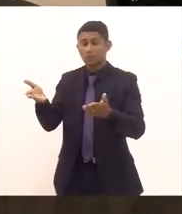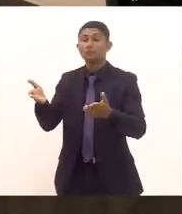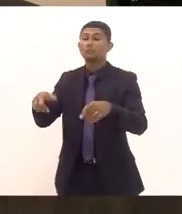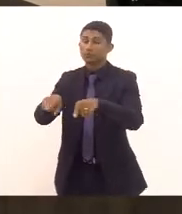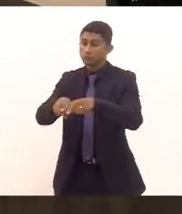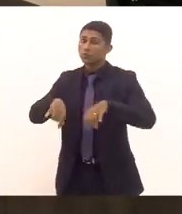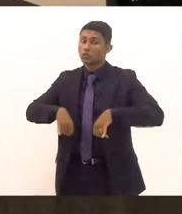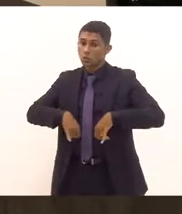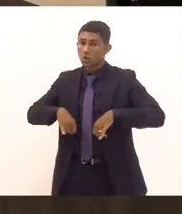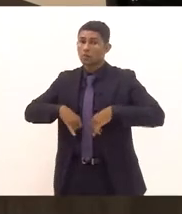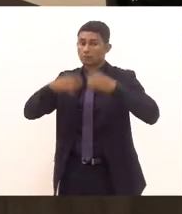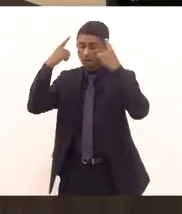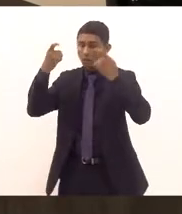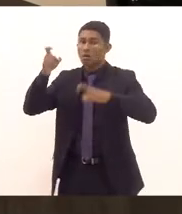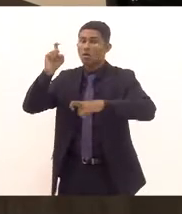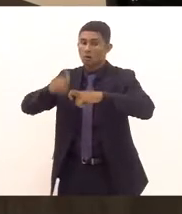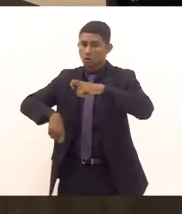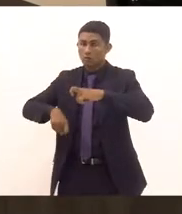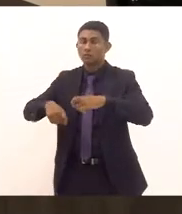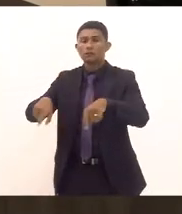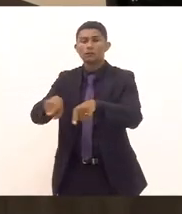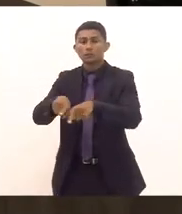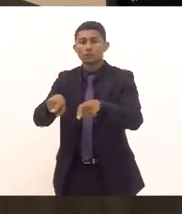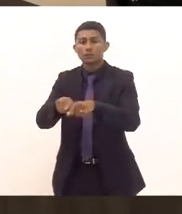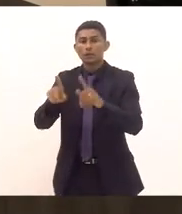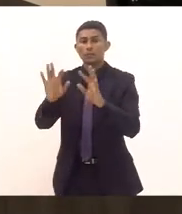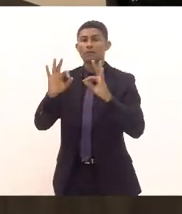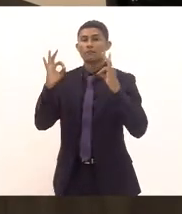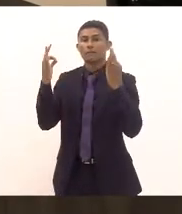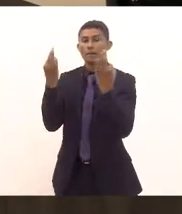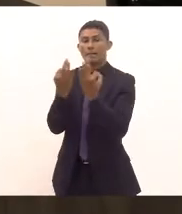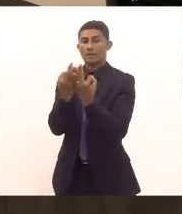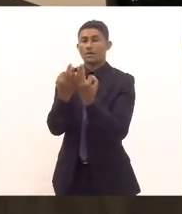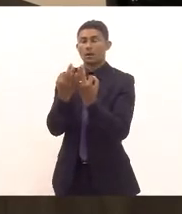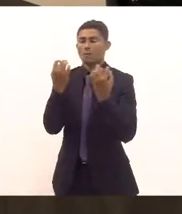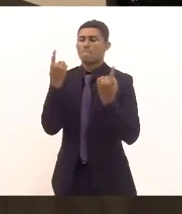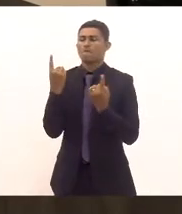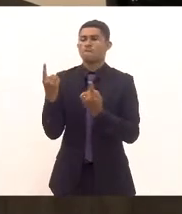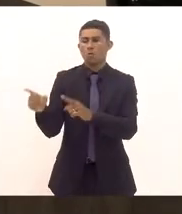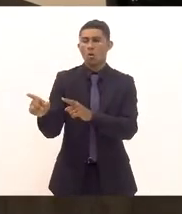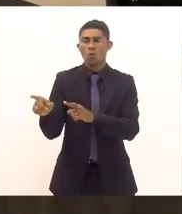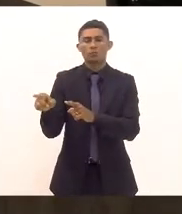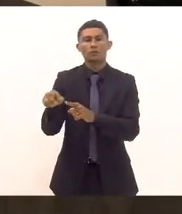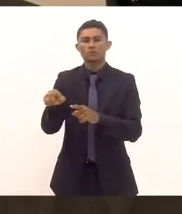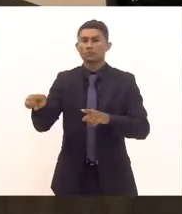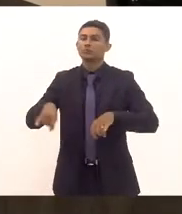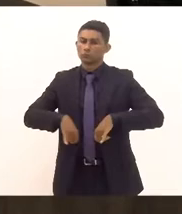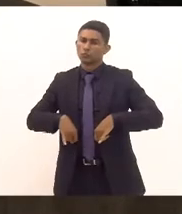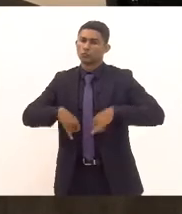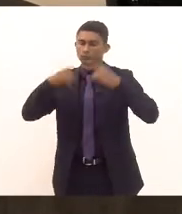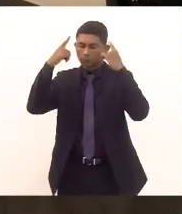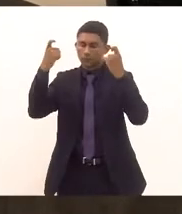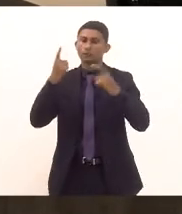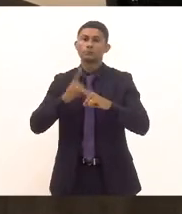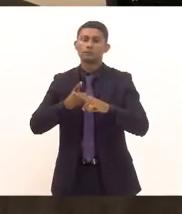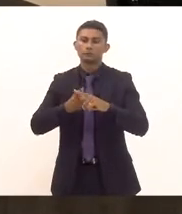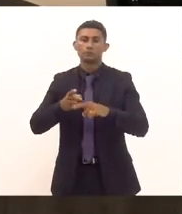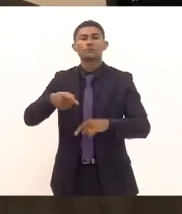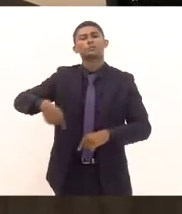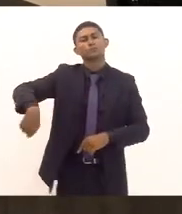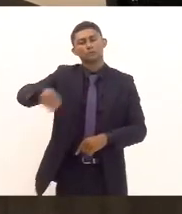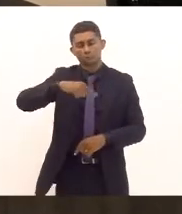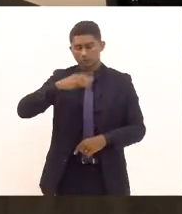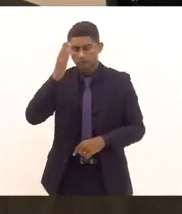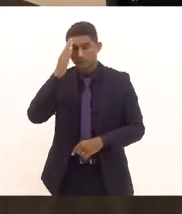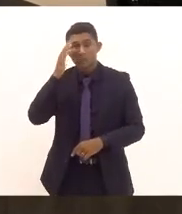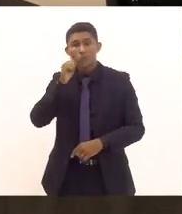sexual e também vítimas de violência familiar porque entendemos que essas mulheres sofrem um processo